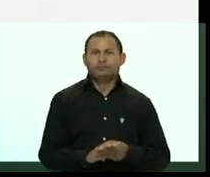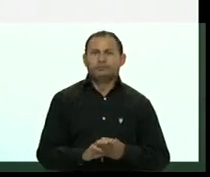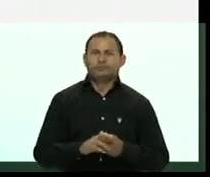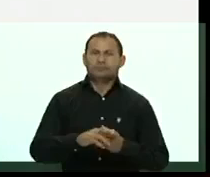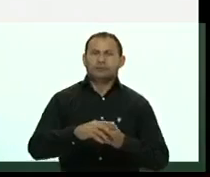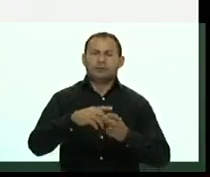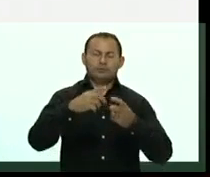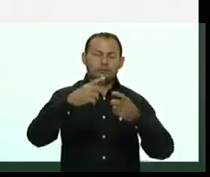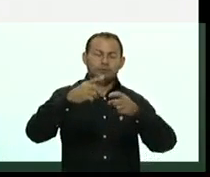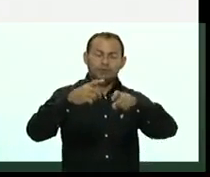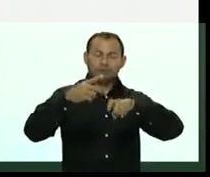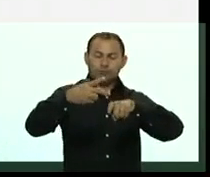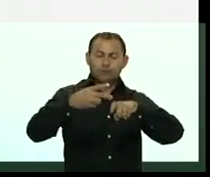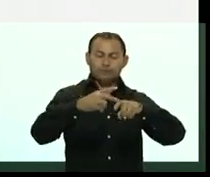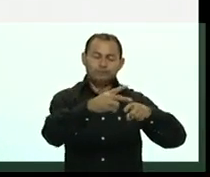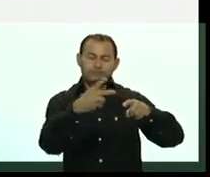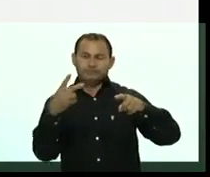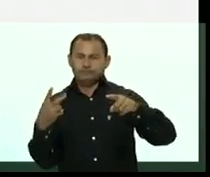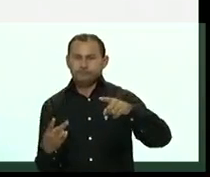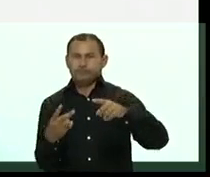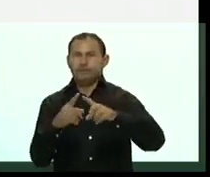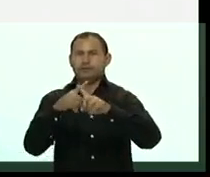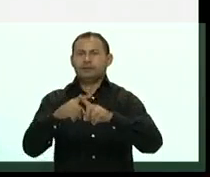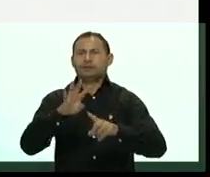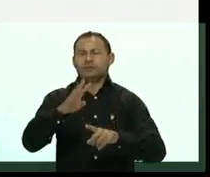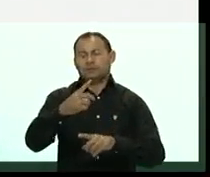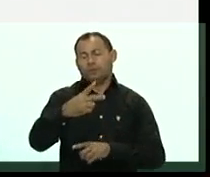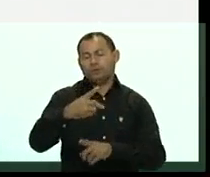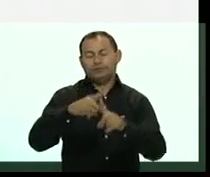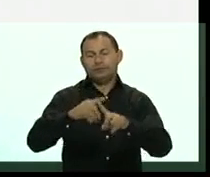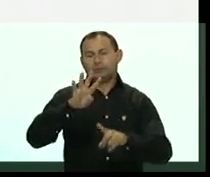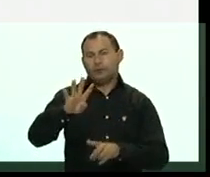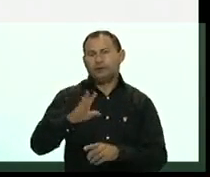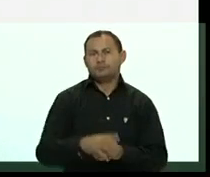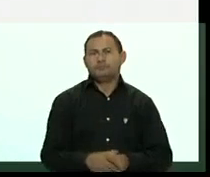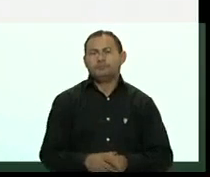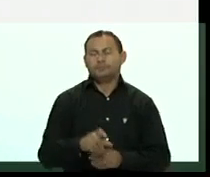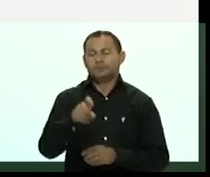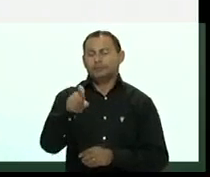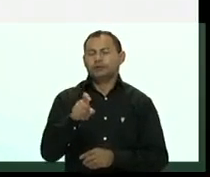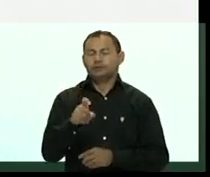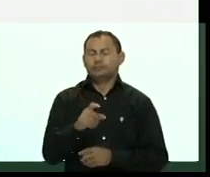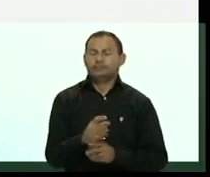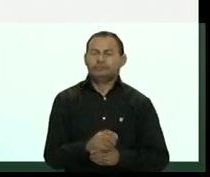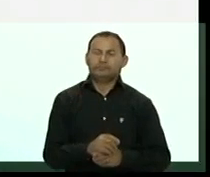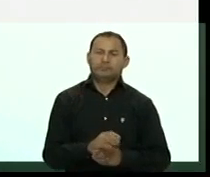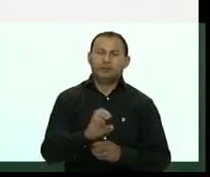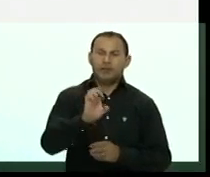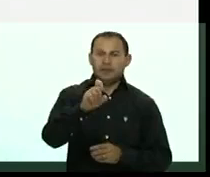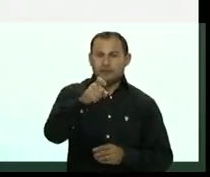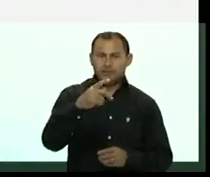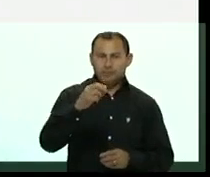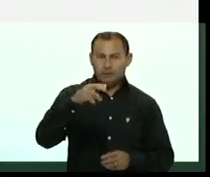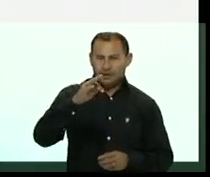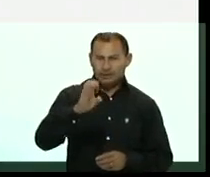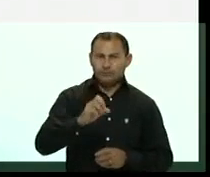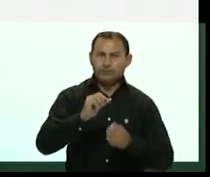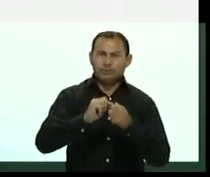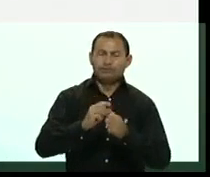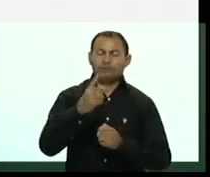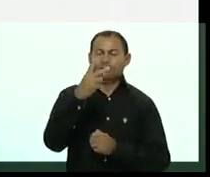que é o 2, multiplicar pelo 4 vezes o x. Lá no meu expoente eu vou fazer 2 menos